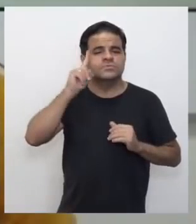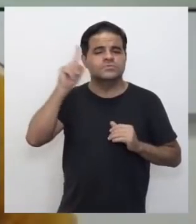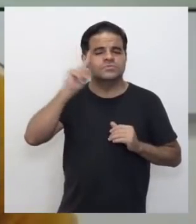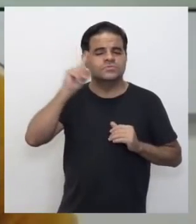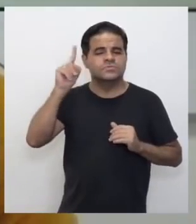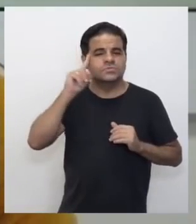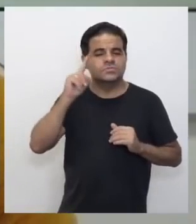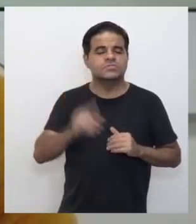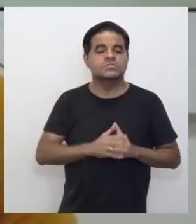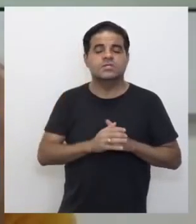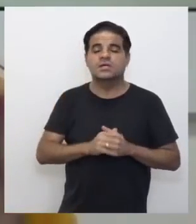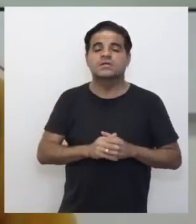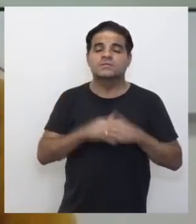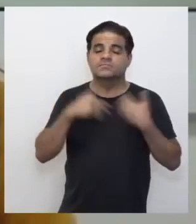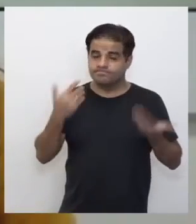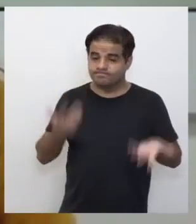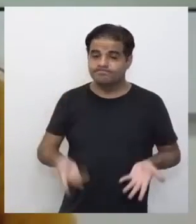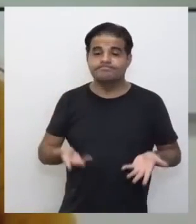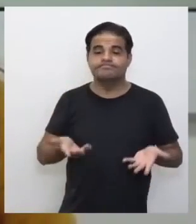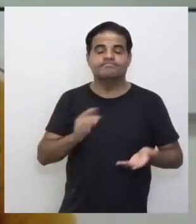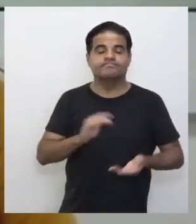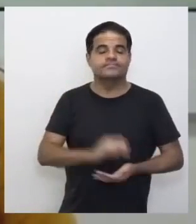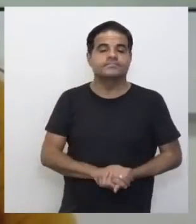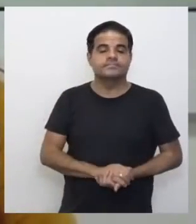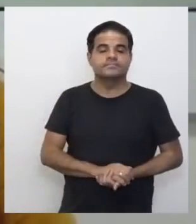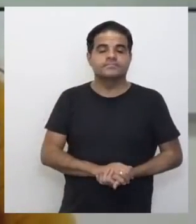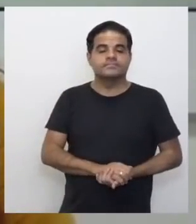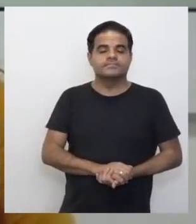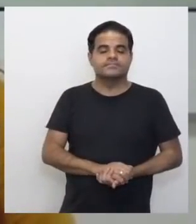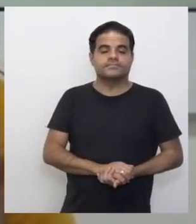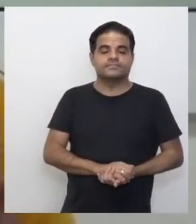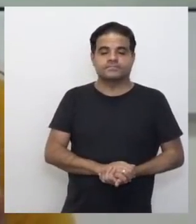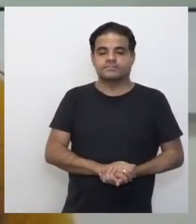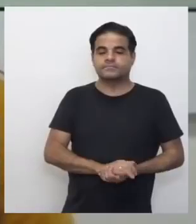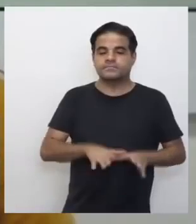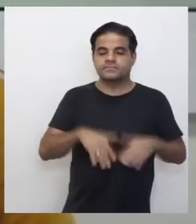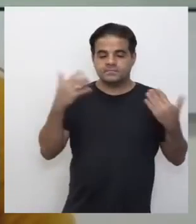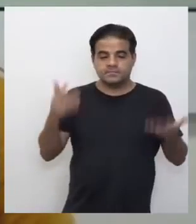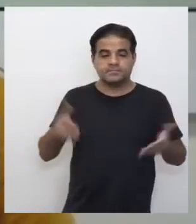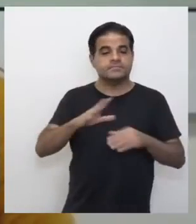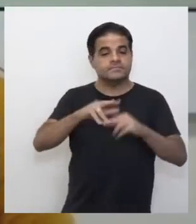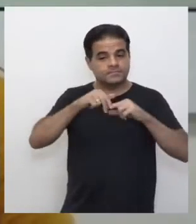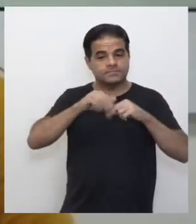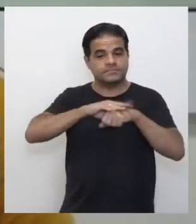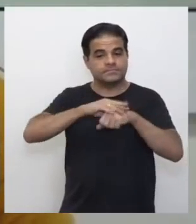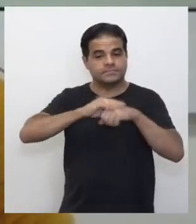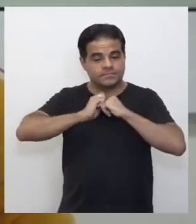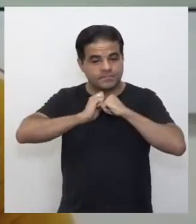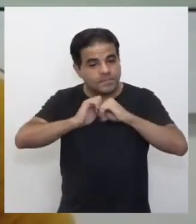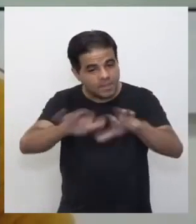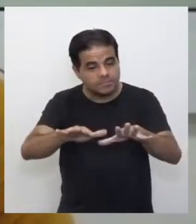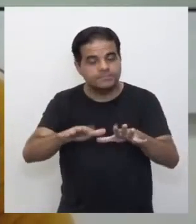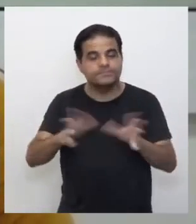né? E bem que com a pandemia